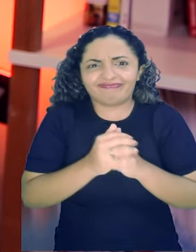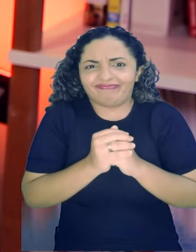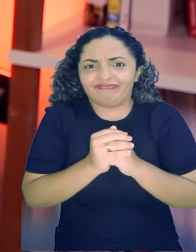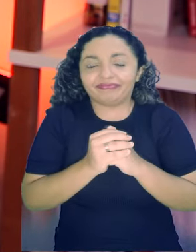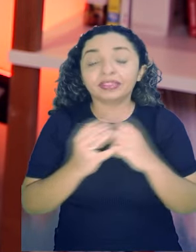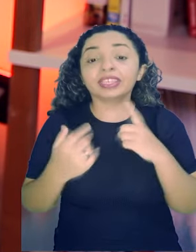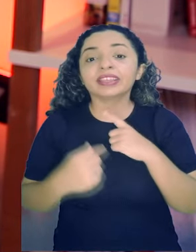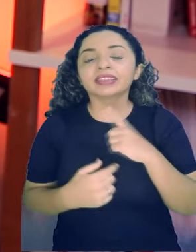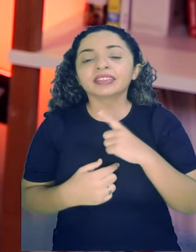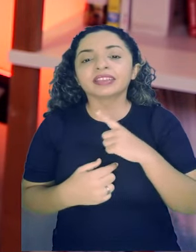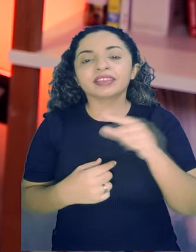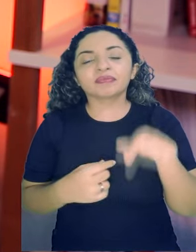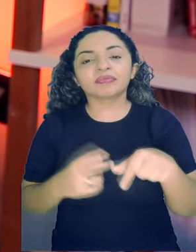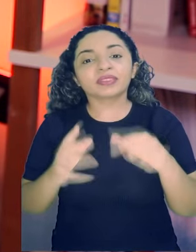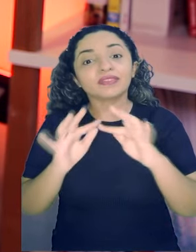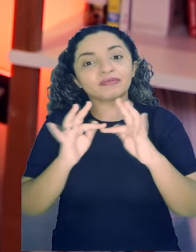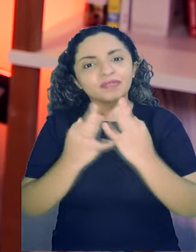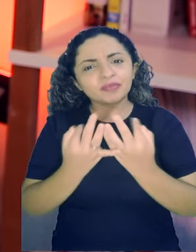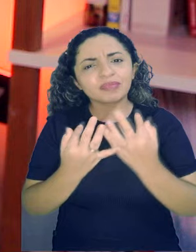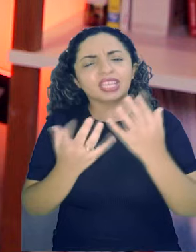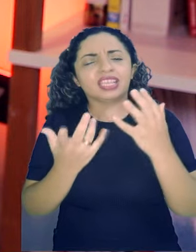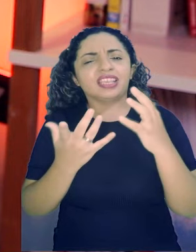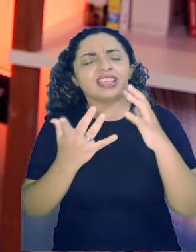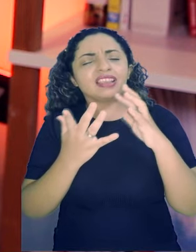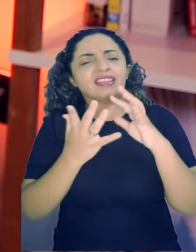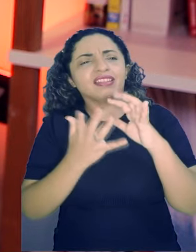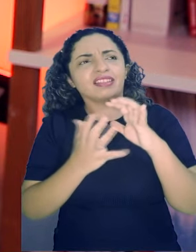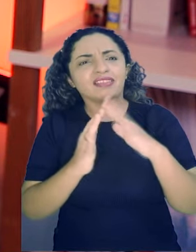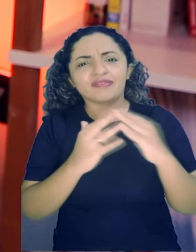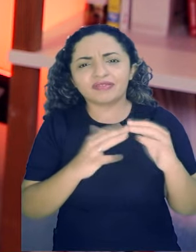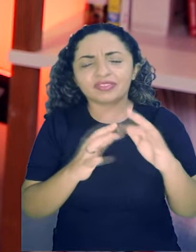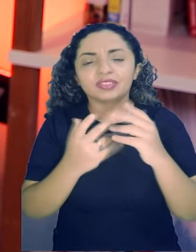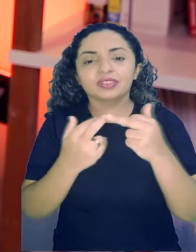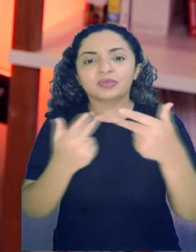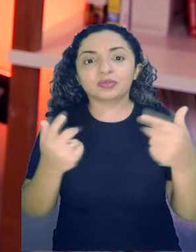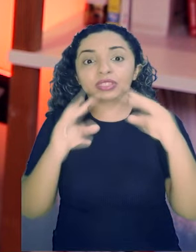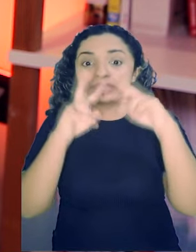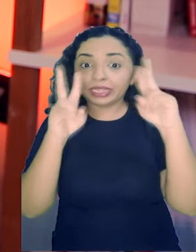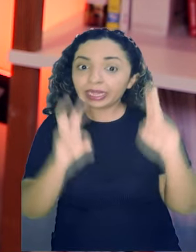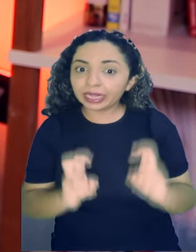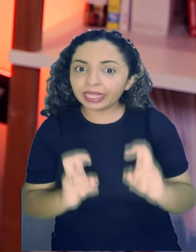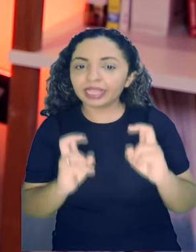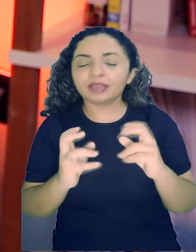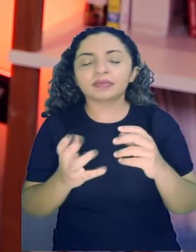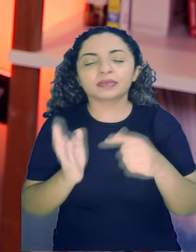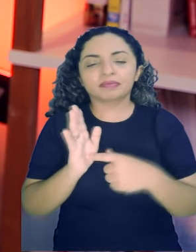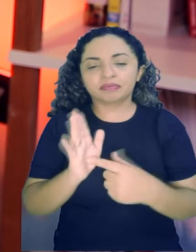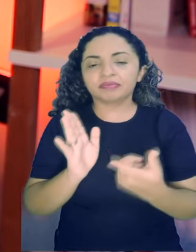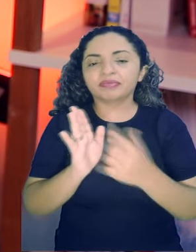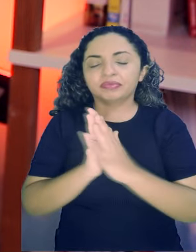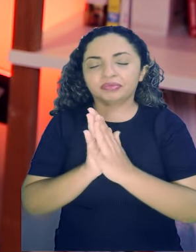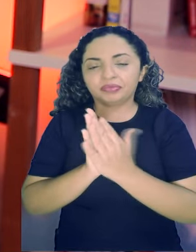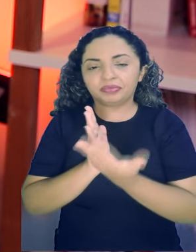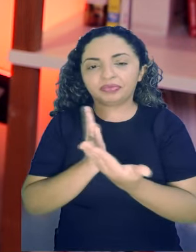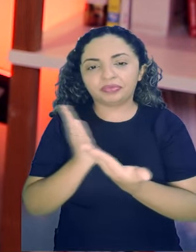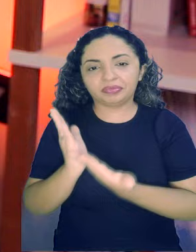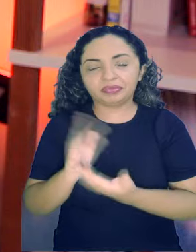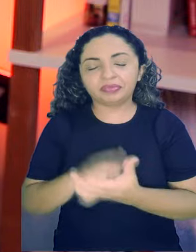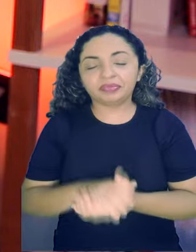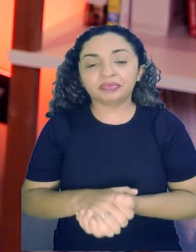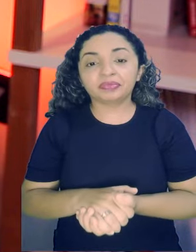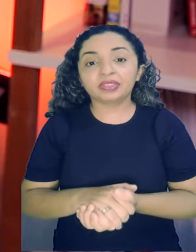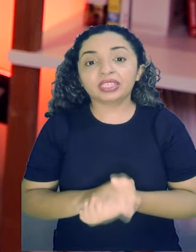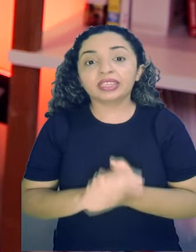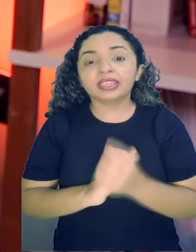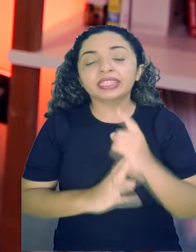gosta dessas relações familiares, de livros com essa temática. Recomendo demais